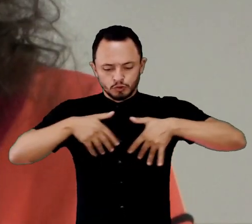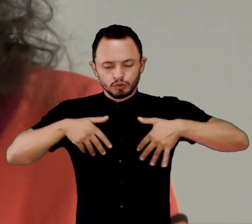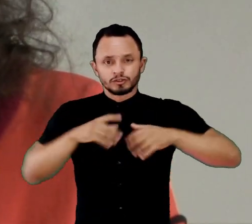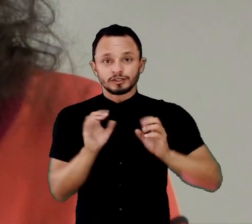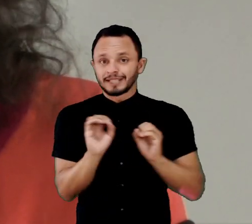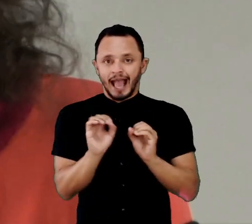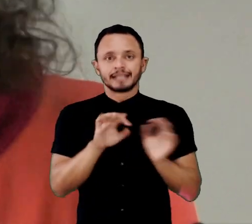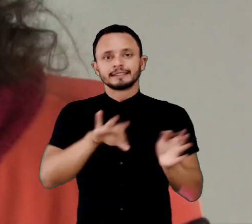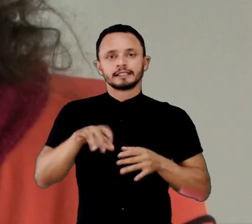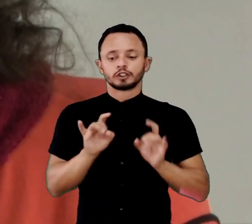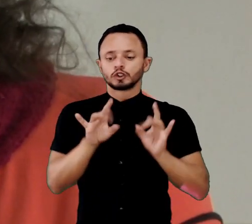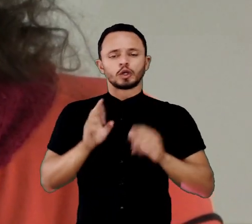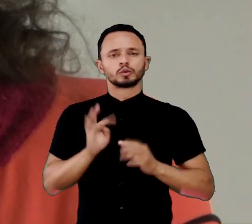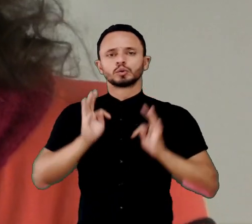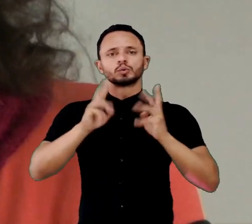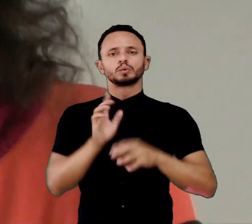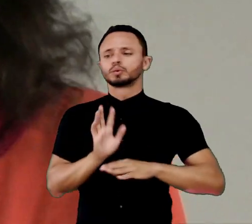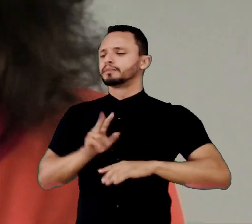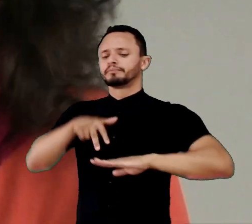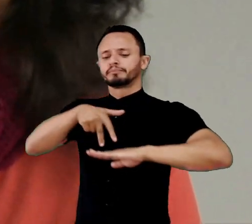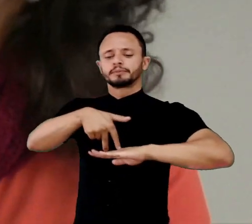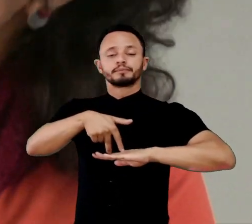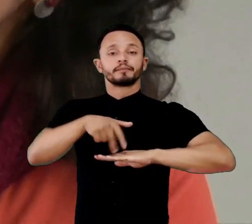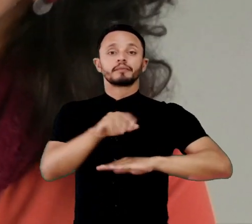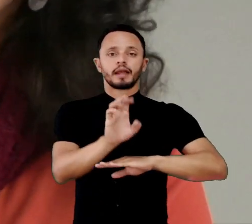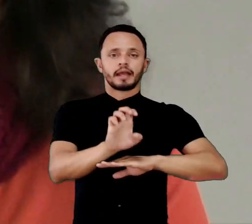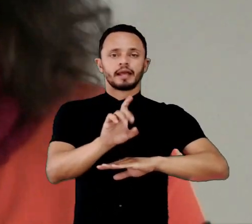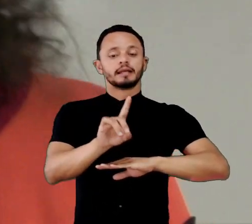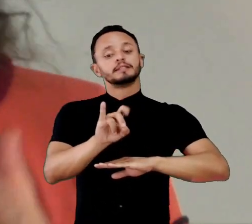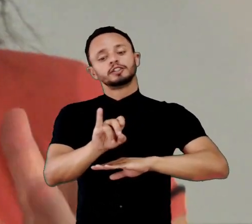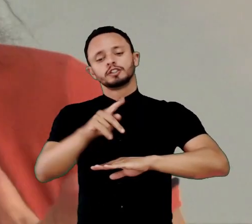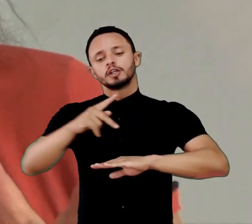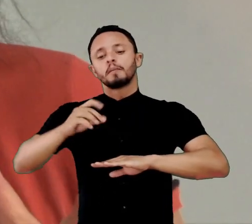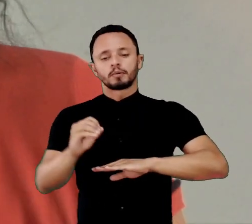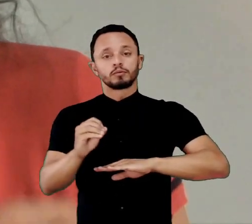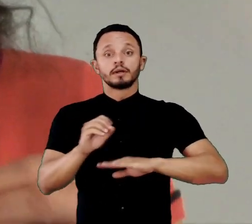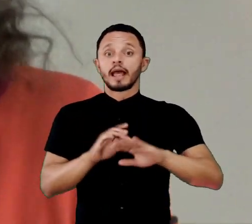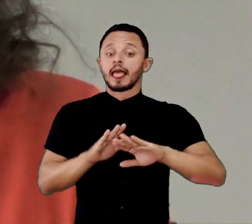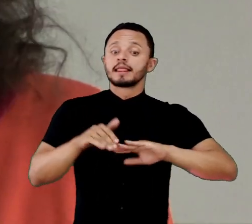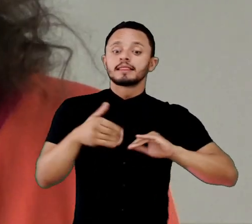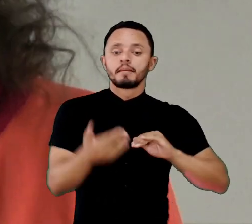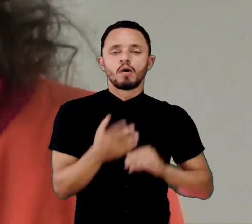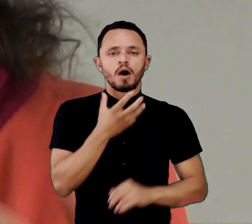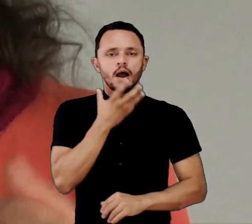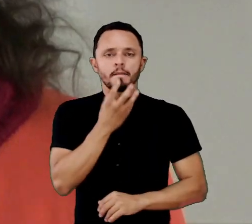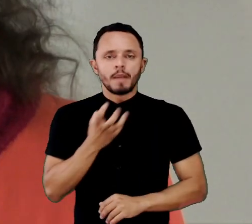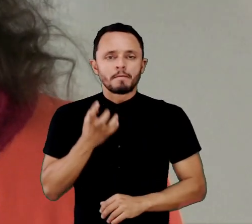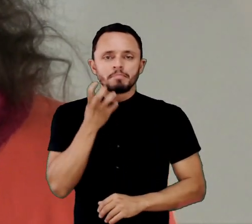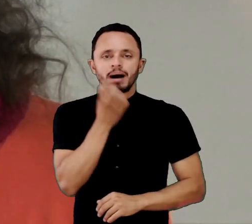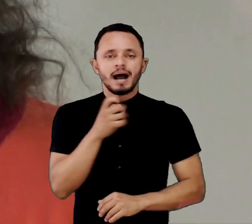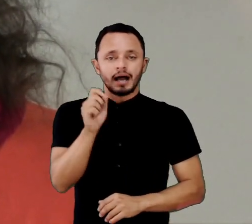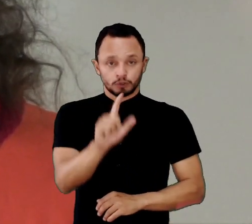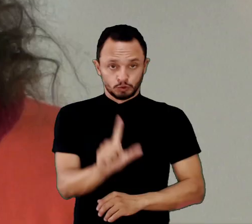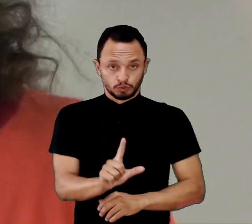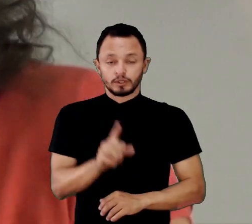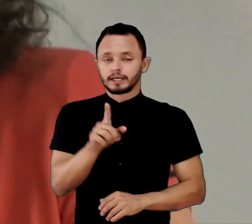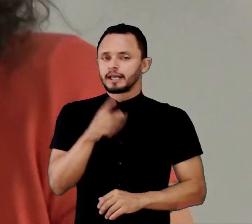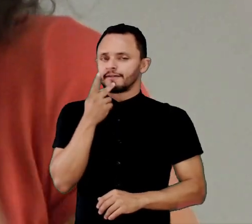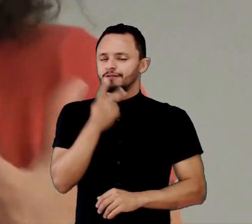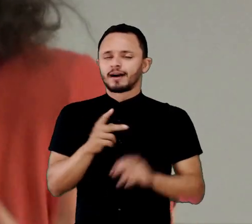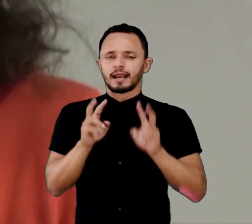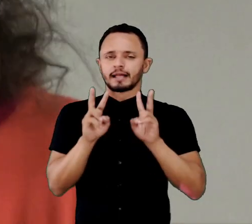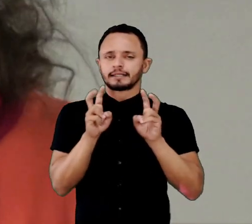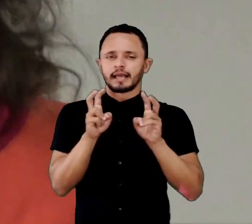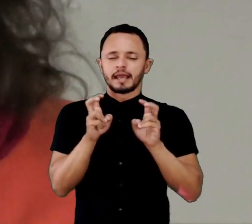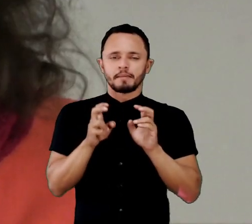gosta bem de uns mitos, porque logo depois do Édipo a gente fez o Barba Azul, que é um outro mito muito interessante que trata da questão da mulher.